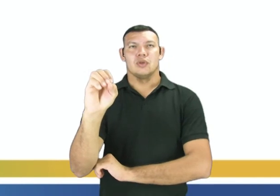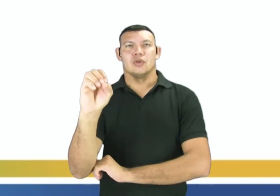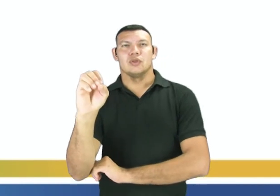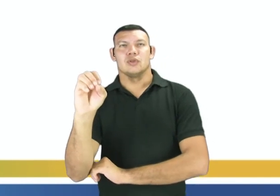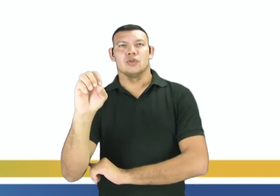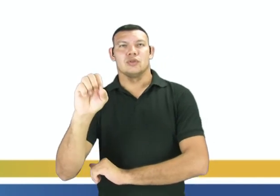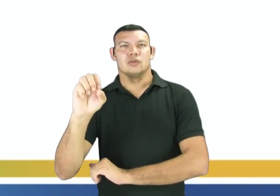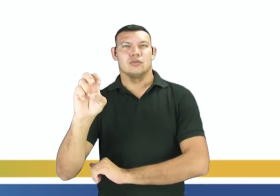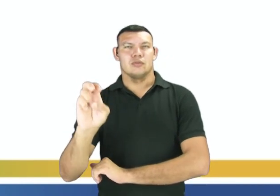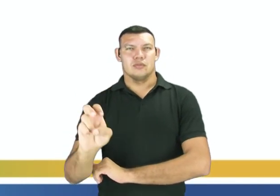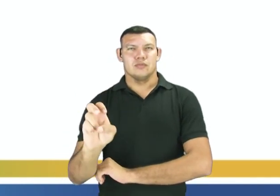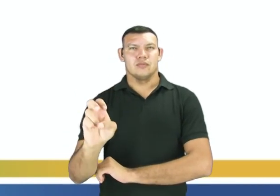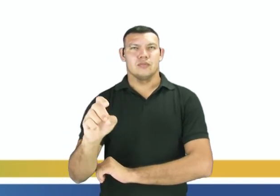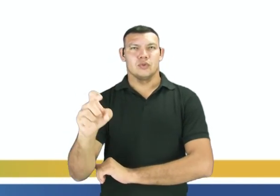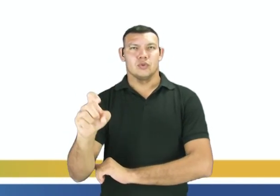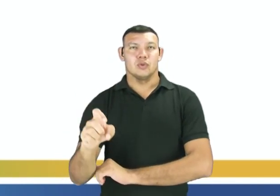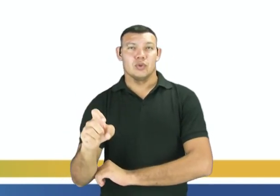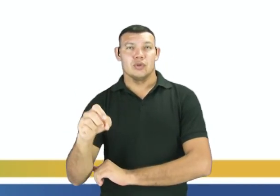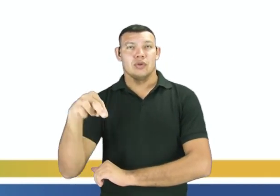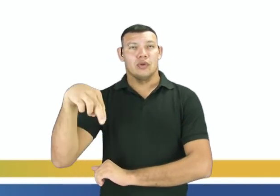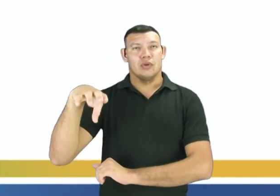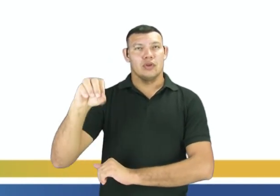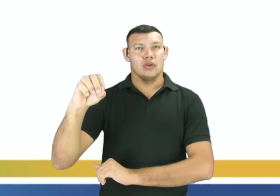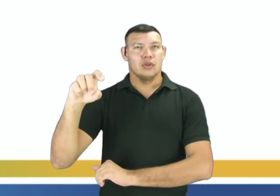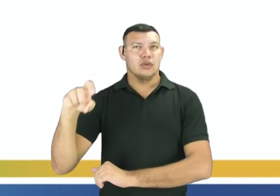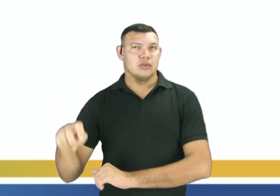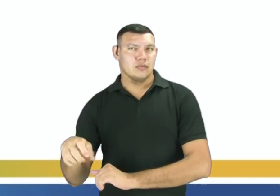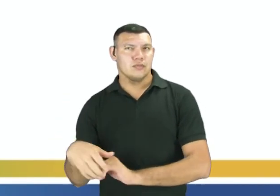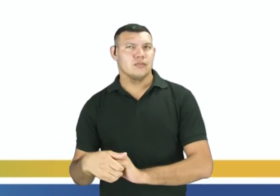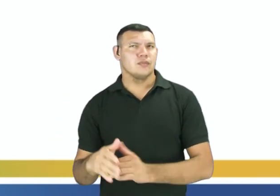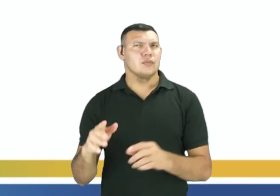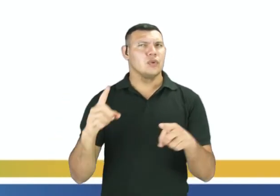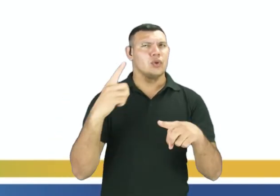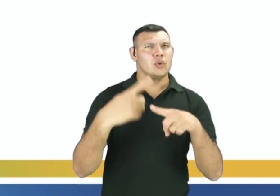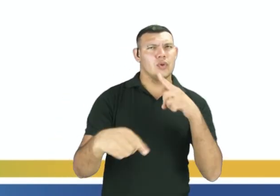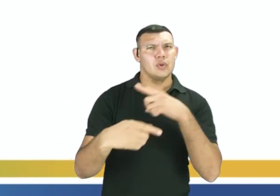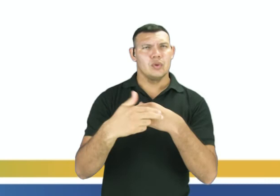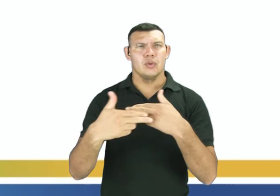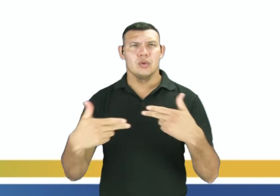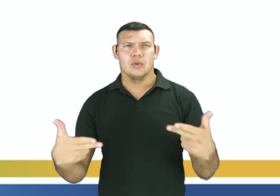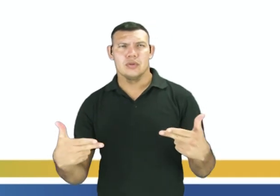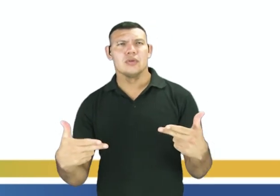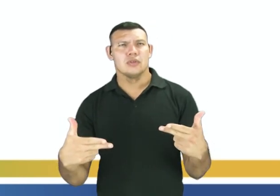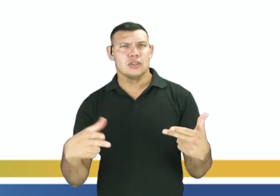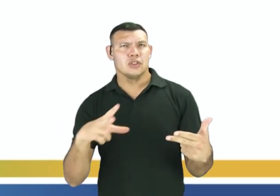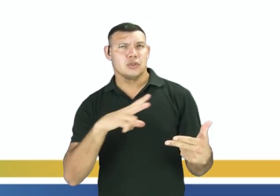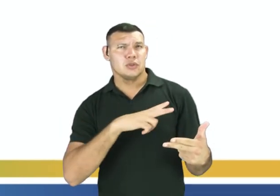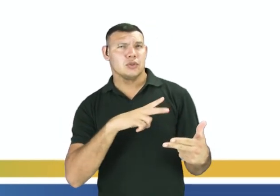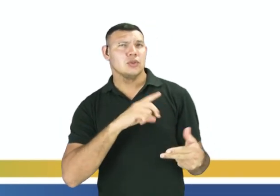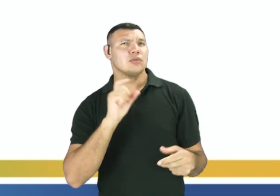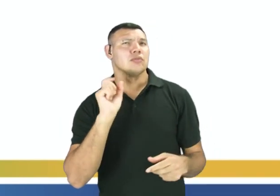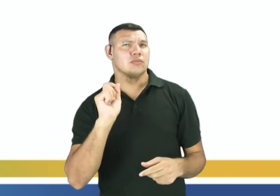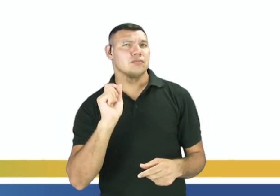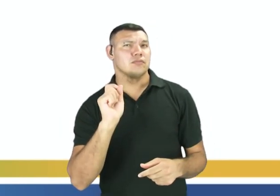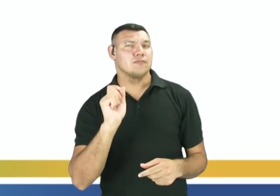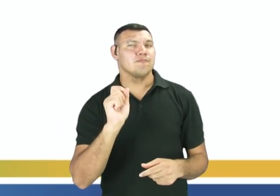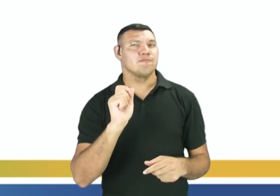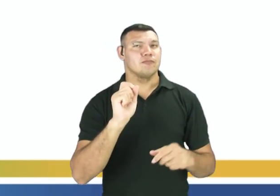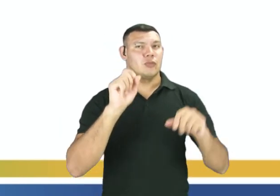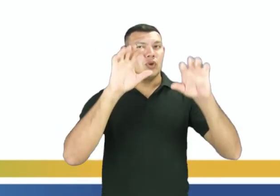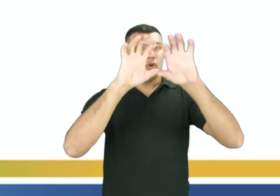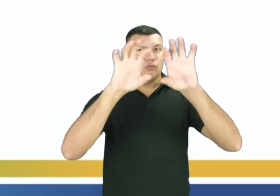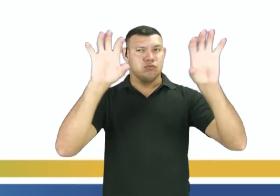atmosfera. Assim, a produção de biocombustíveis pode muitas vezes ser acompanhada da emissão de vários